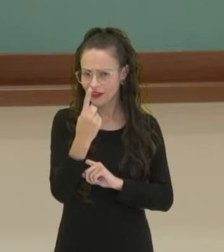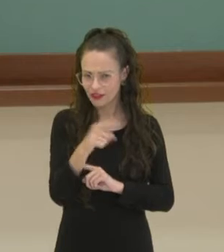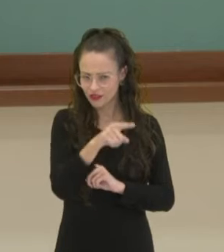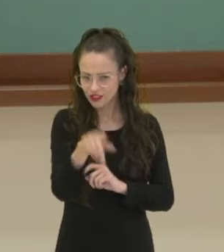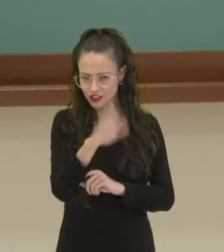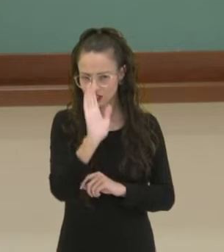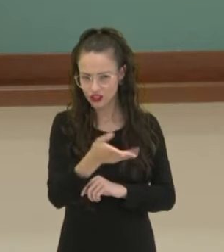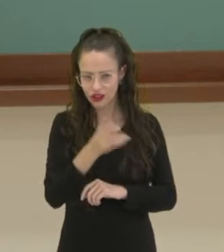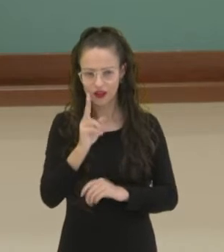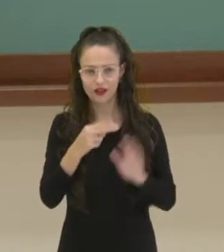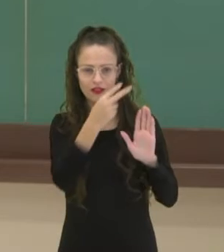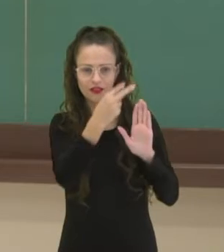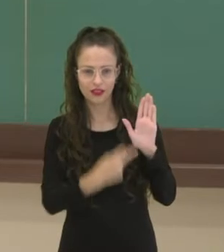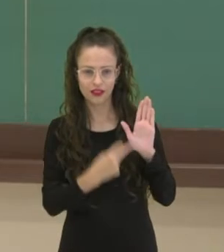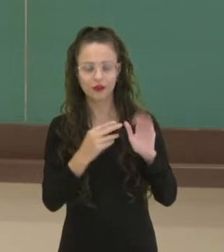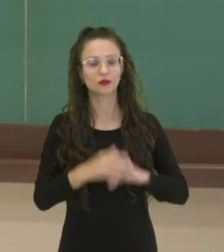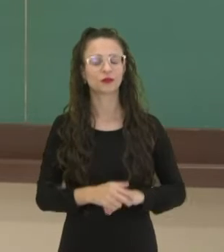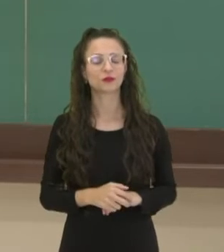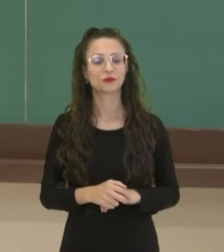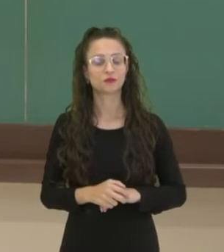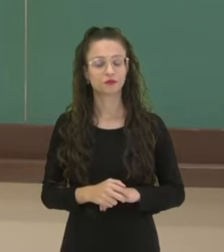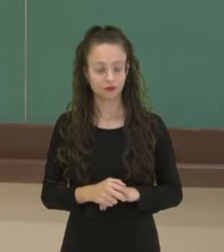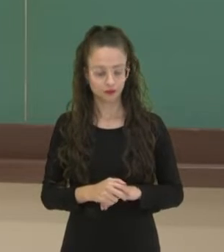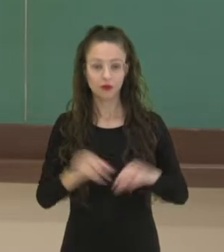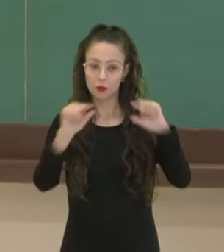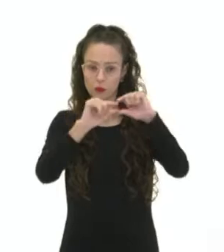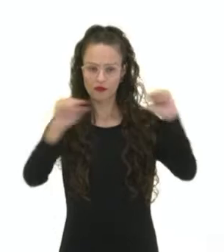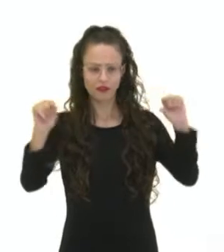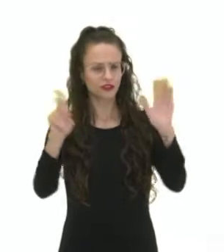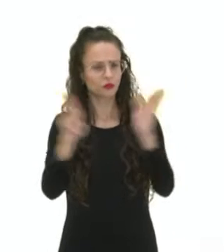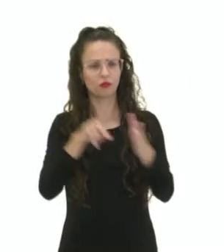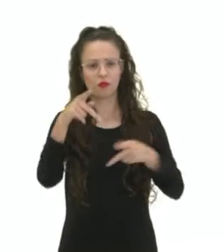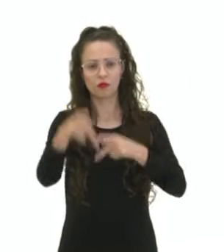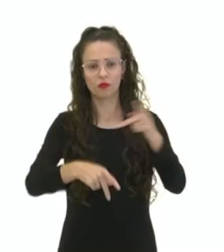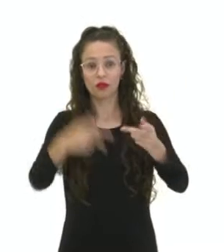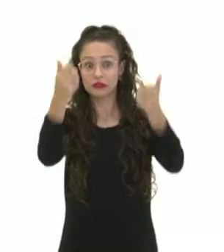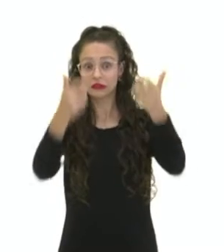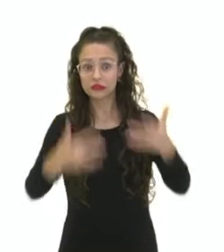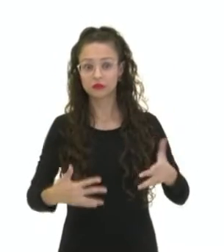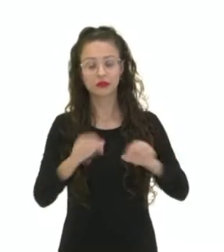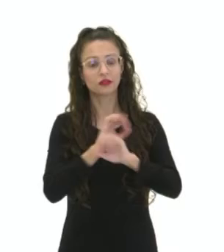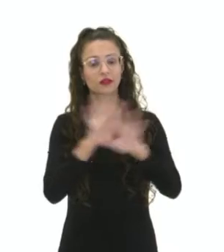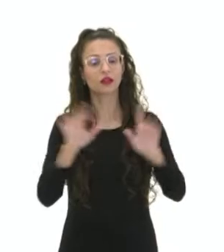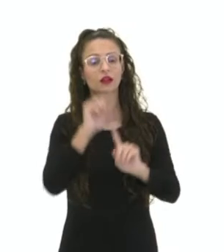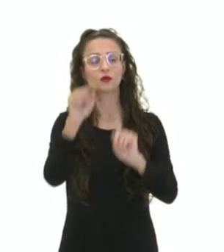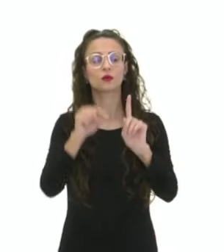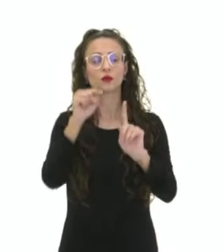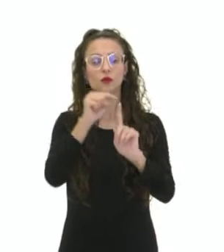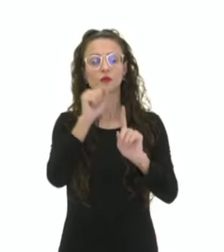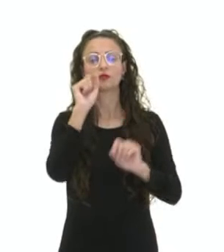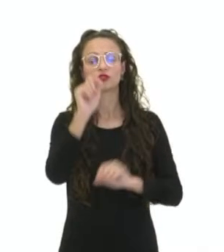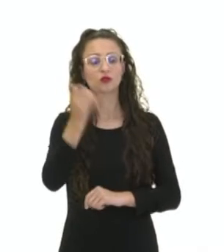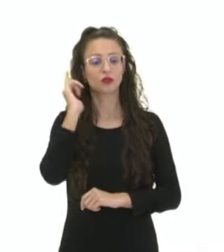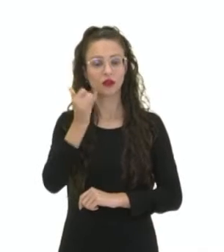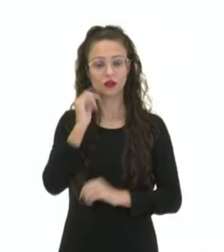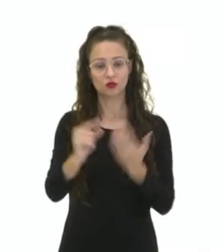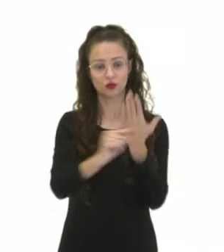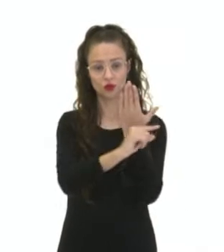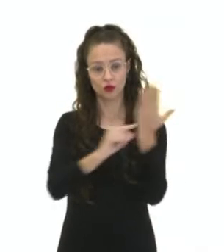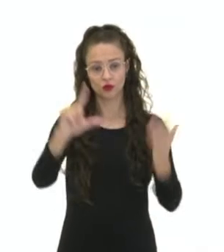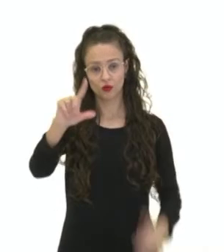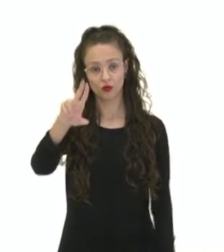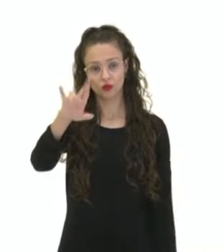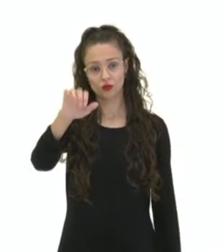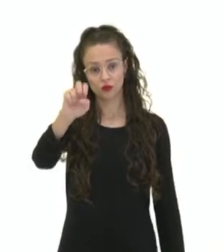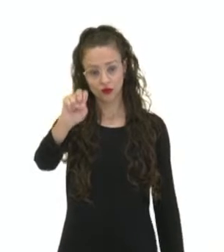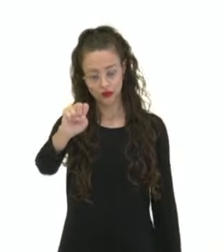leu? Um dito popular que define melhor a ideia central do conto de Luiz Fernando Veríssimo,